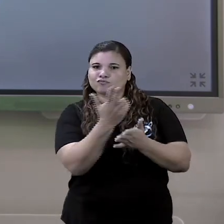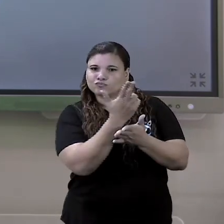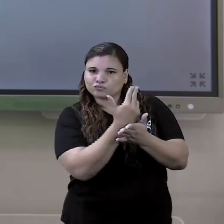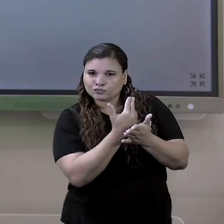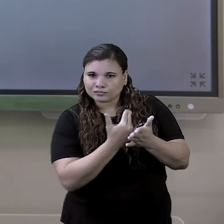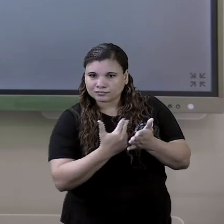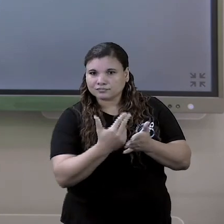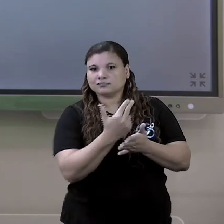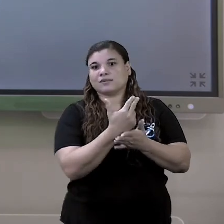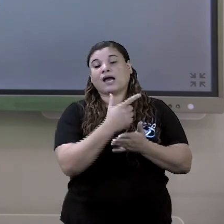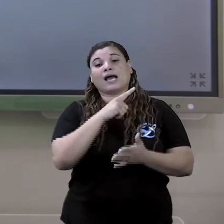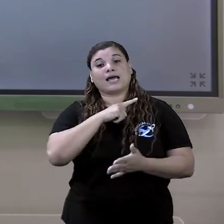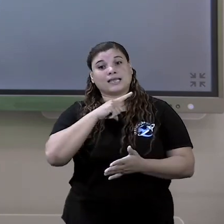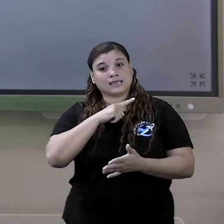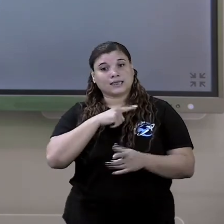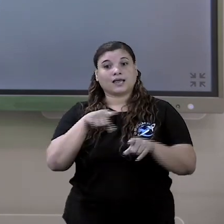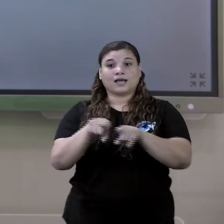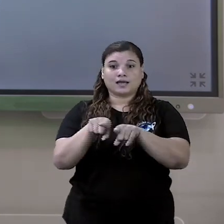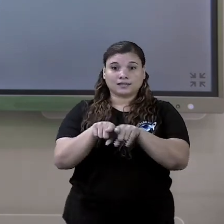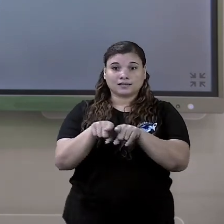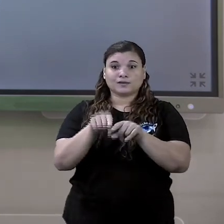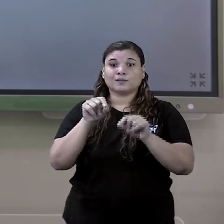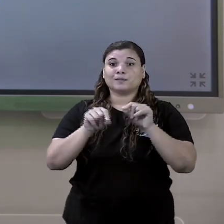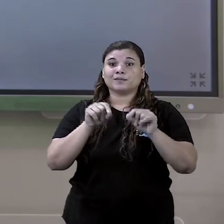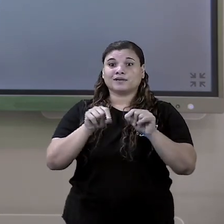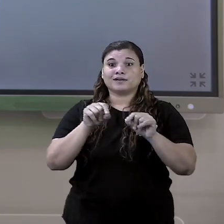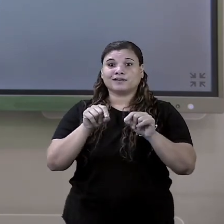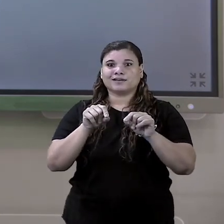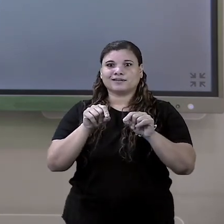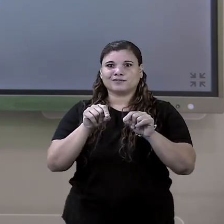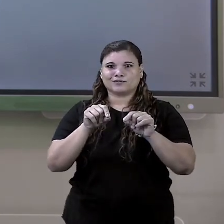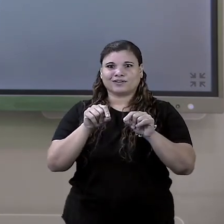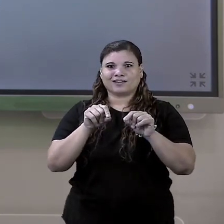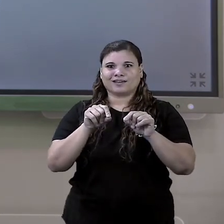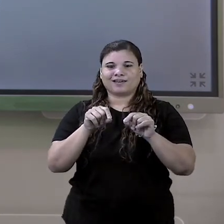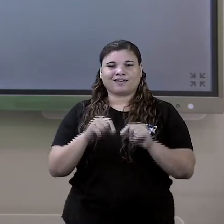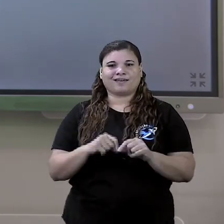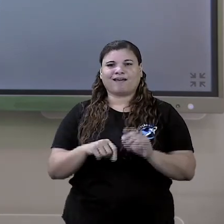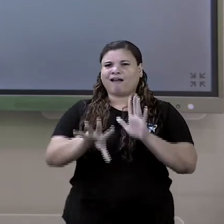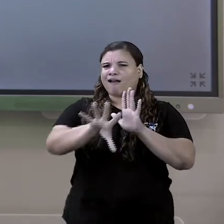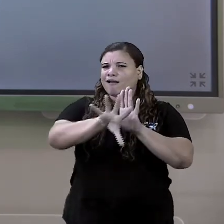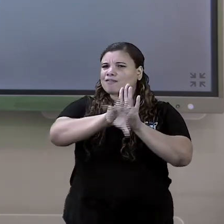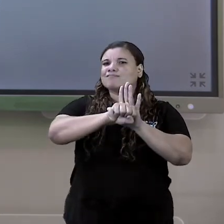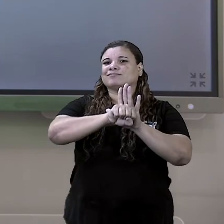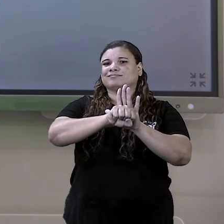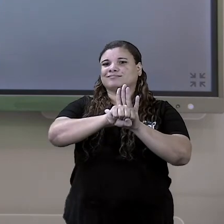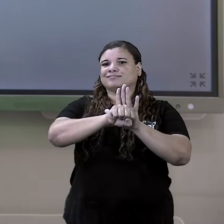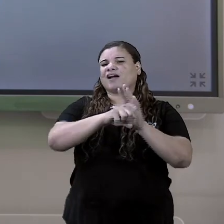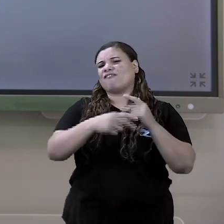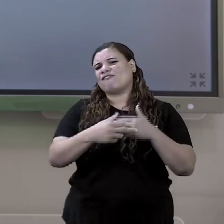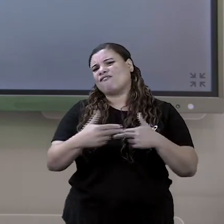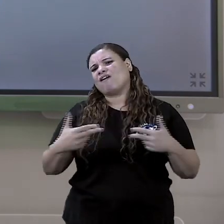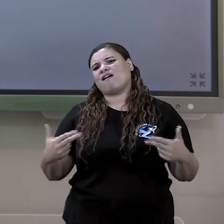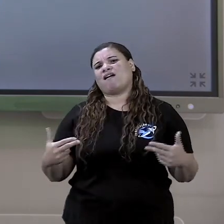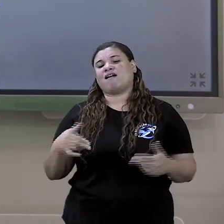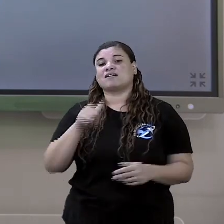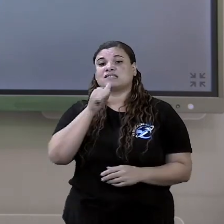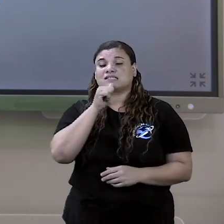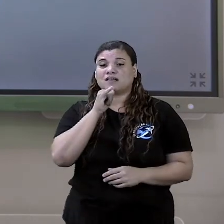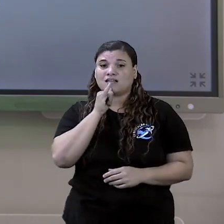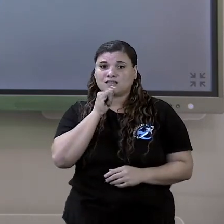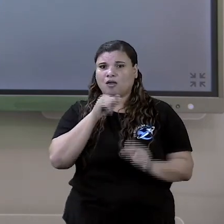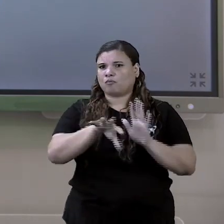difícil, também são chamadas de pictórias. São as imagens, como eu acabei de falar,